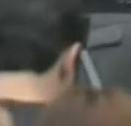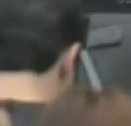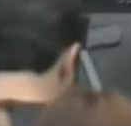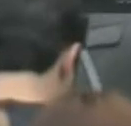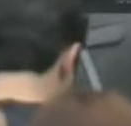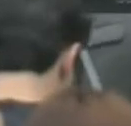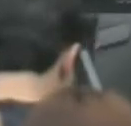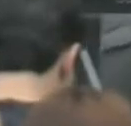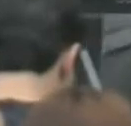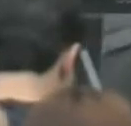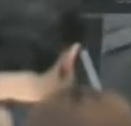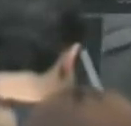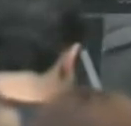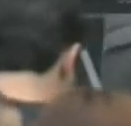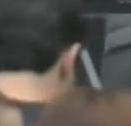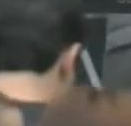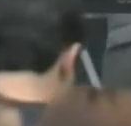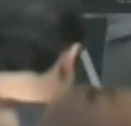contigo